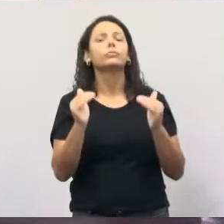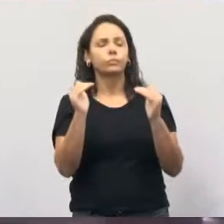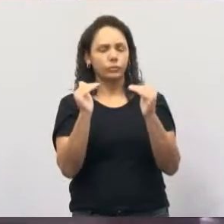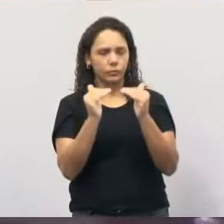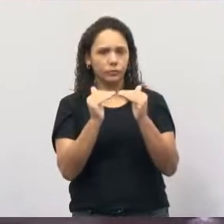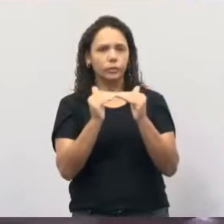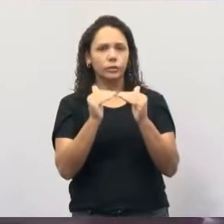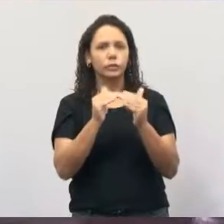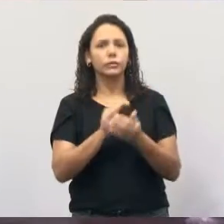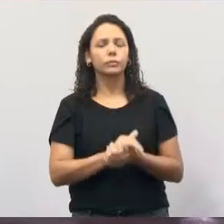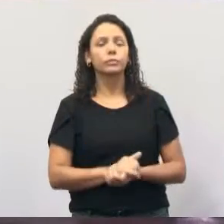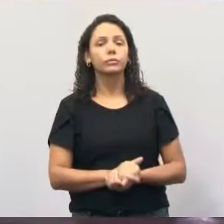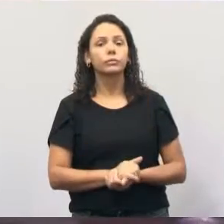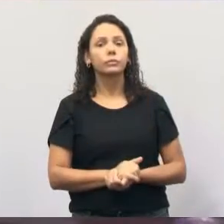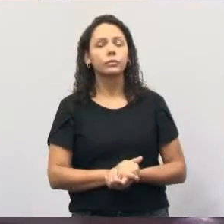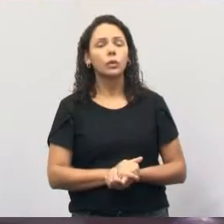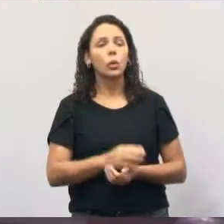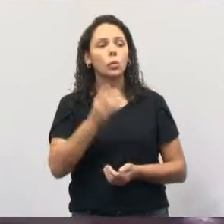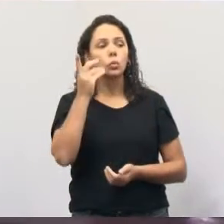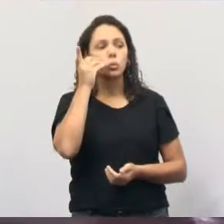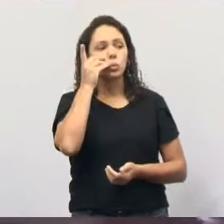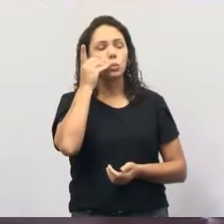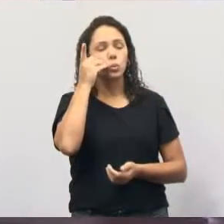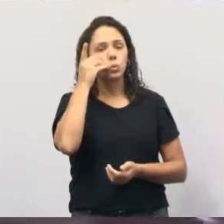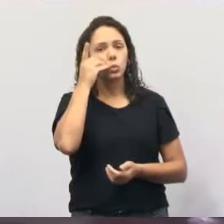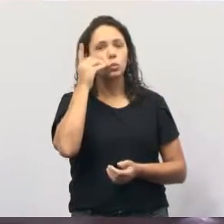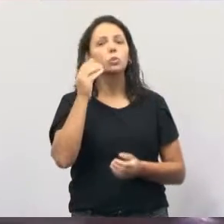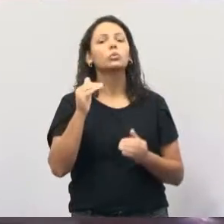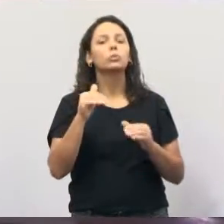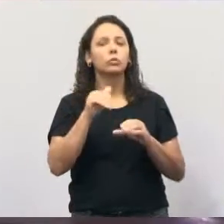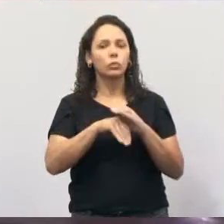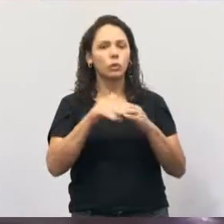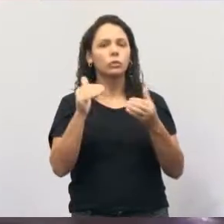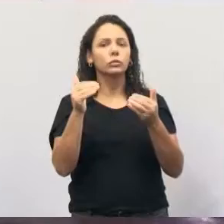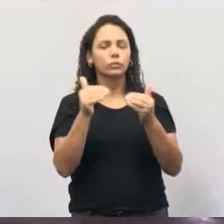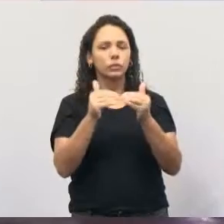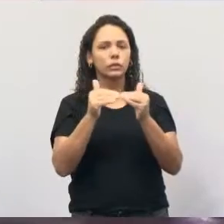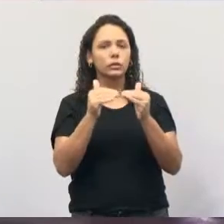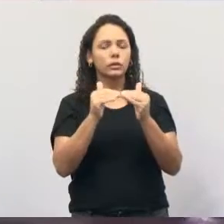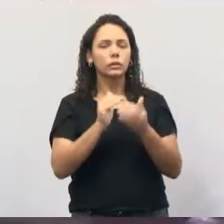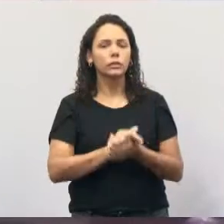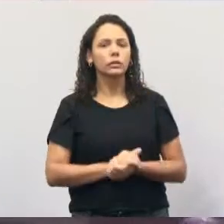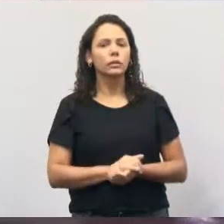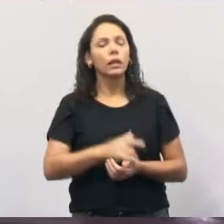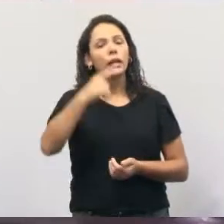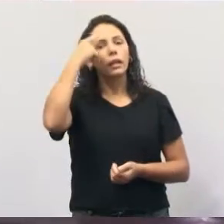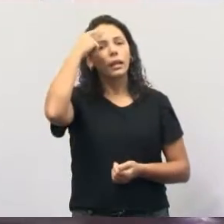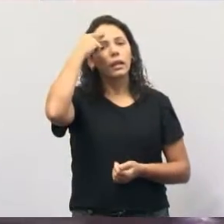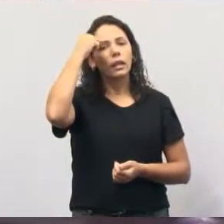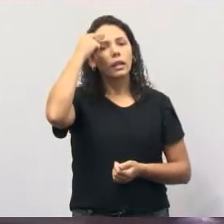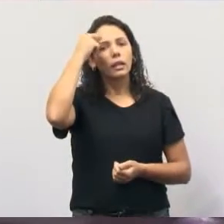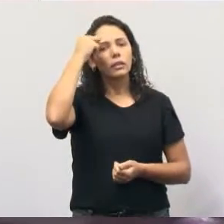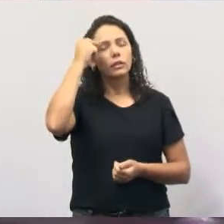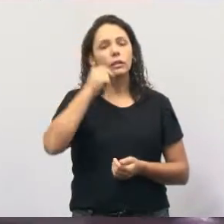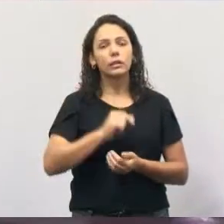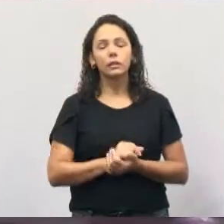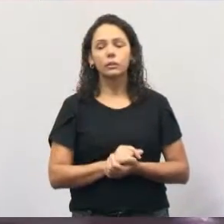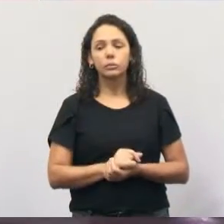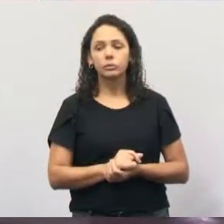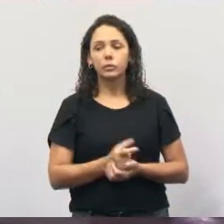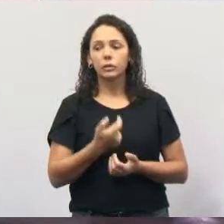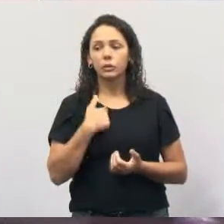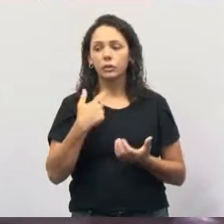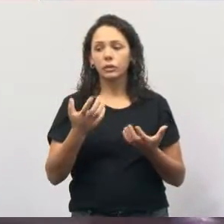Favorável. Como vota o vereador Dude? Favorável. Como vota o vereador Edgar Sassanque, justificando meu voto, eu